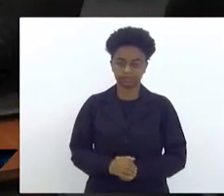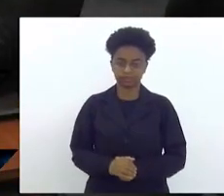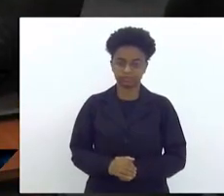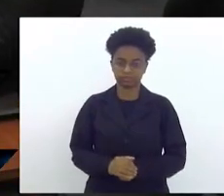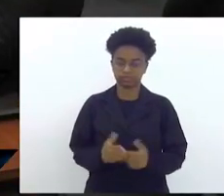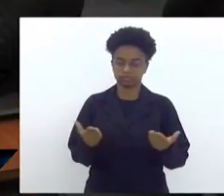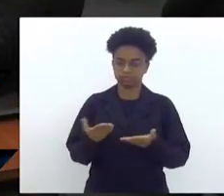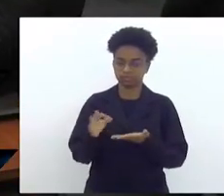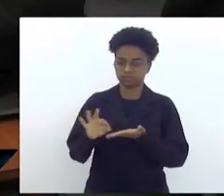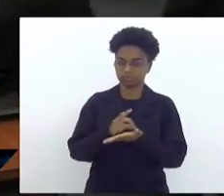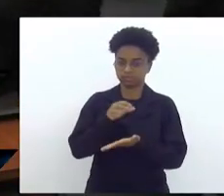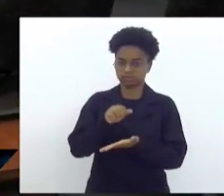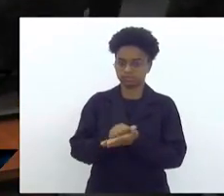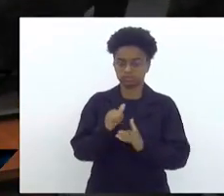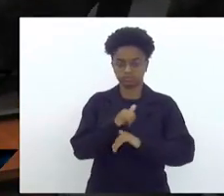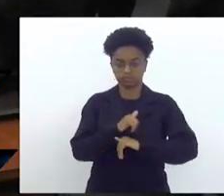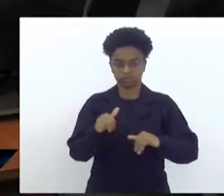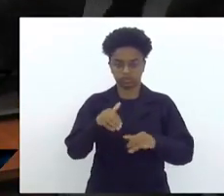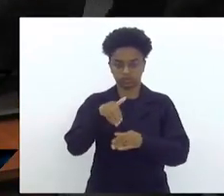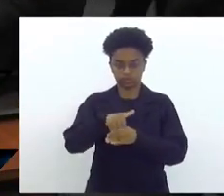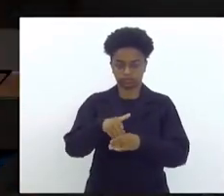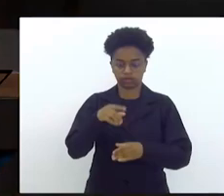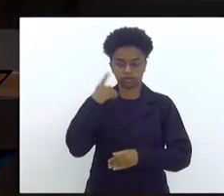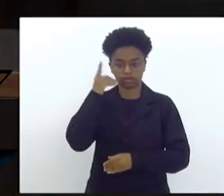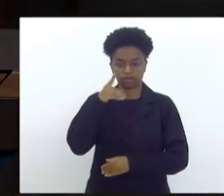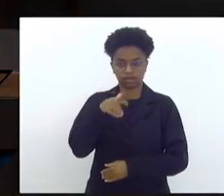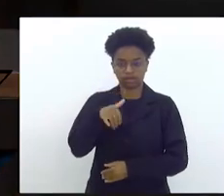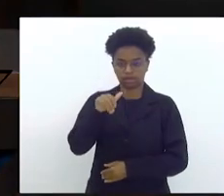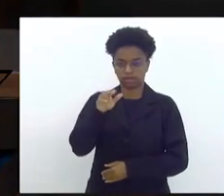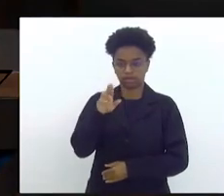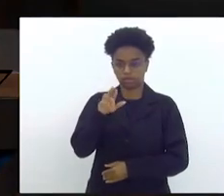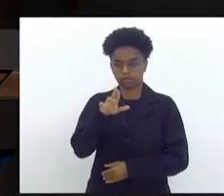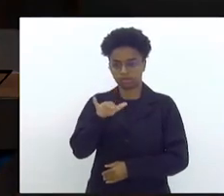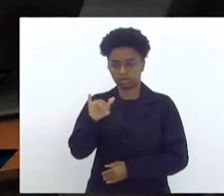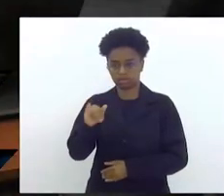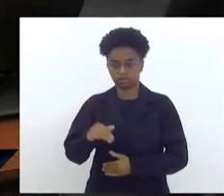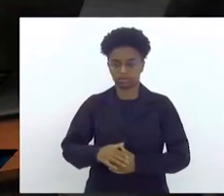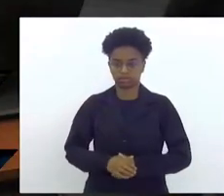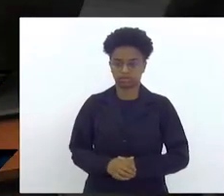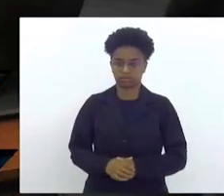próximo inscrito para declaração de voto Deputado Yuri